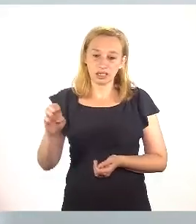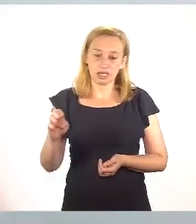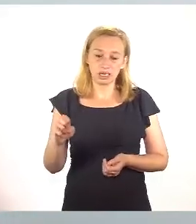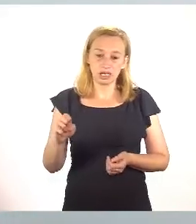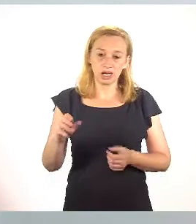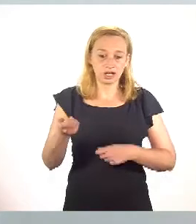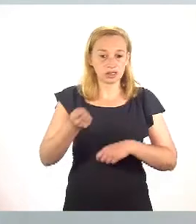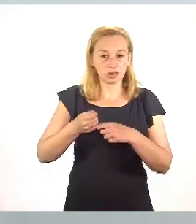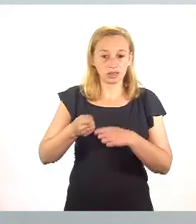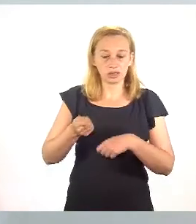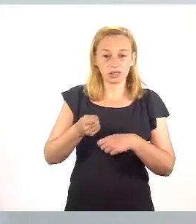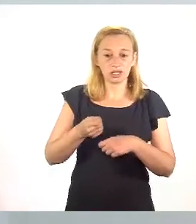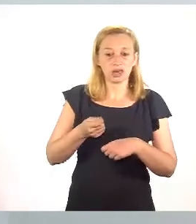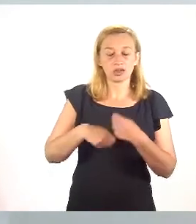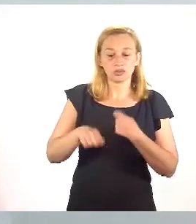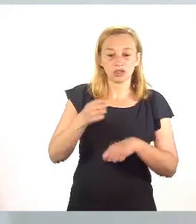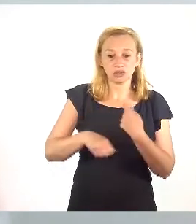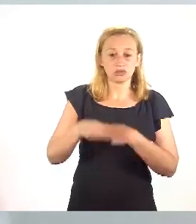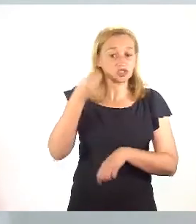Eu estou querendo